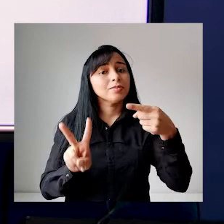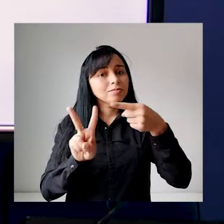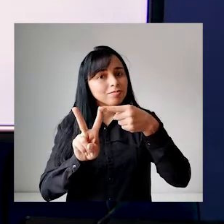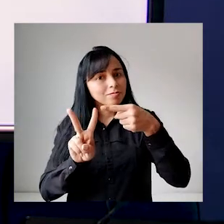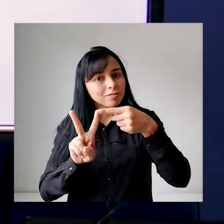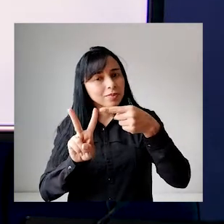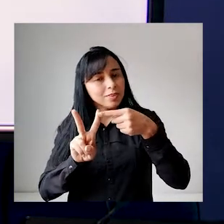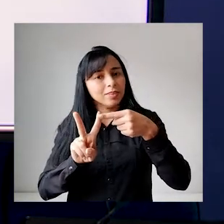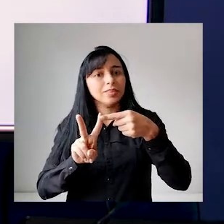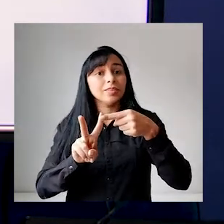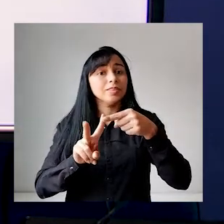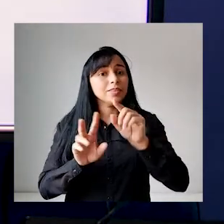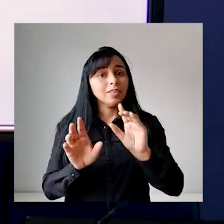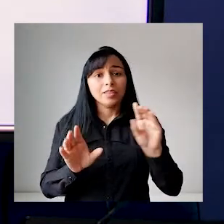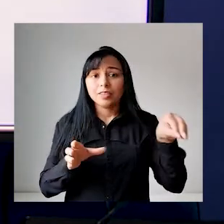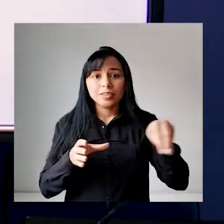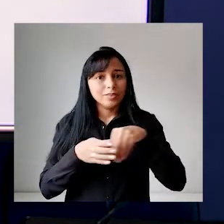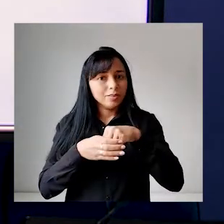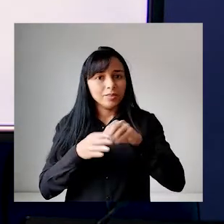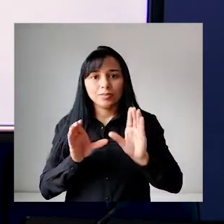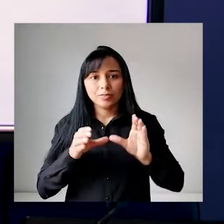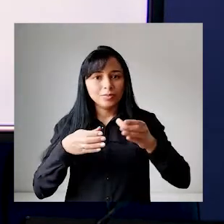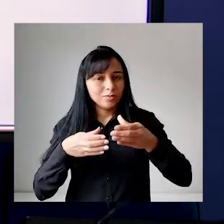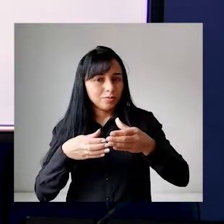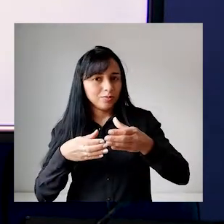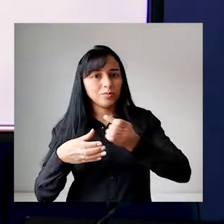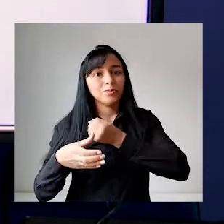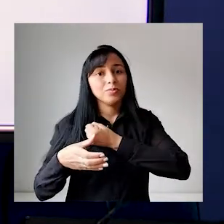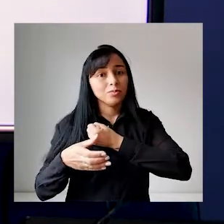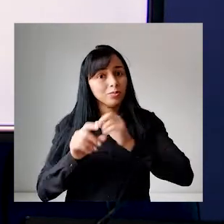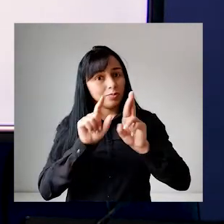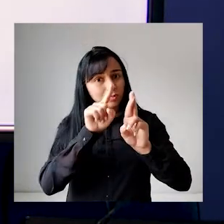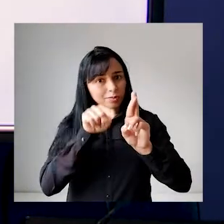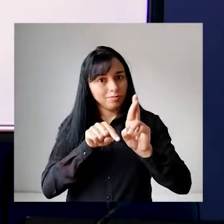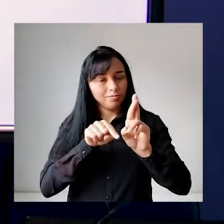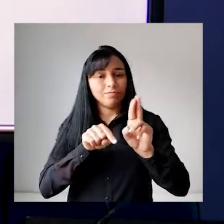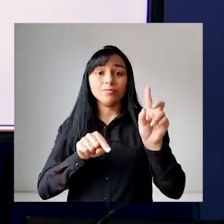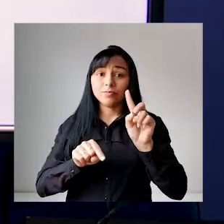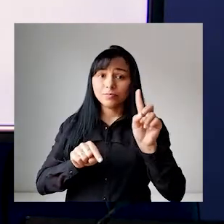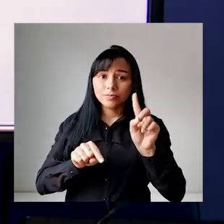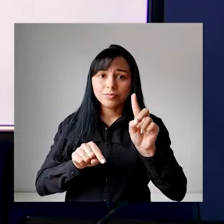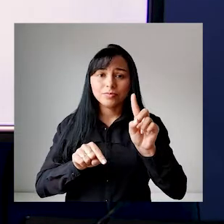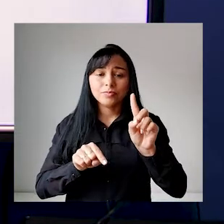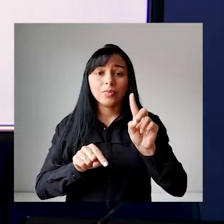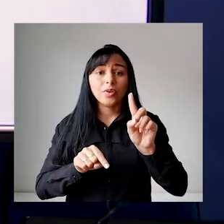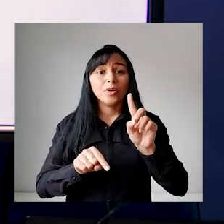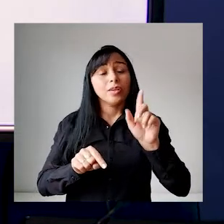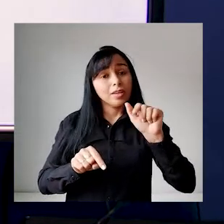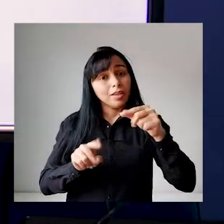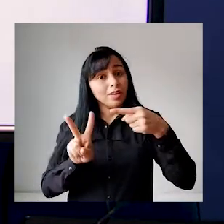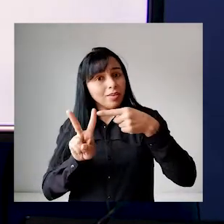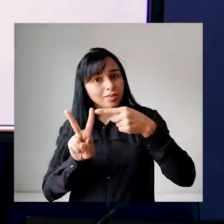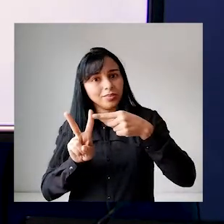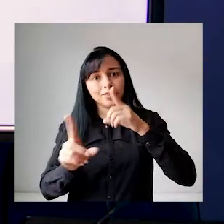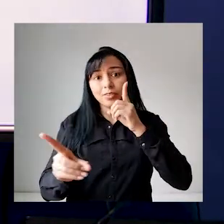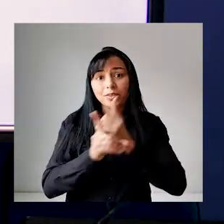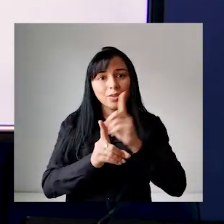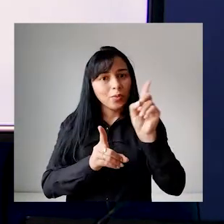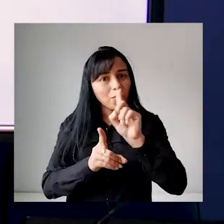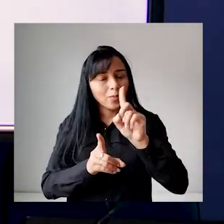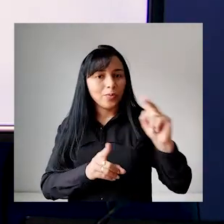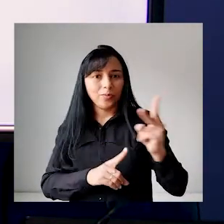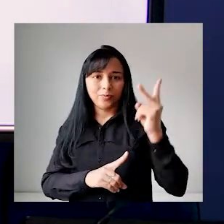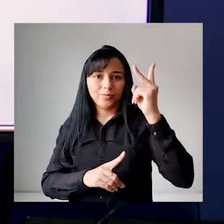ou seja, as raízes que não vão ter resposta no conjunto dos números reais. Aquelas raízes que a gente não consegue encontrar o valor.